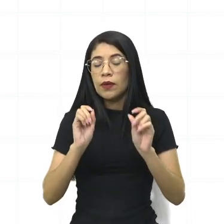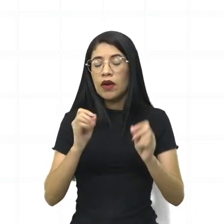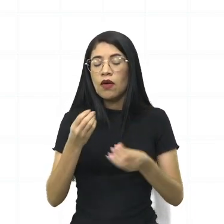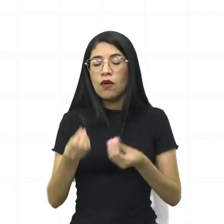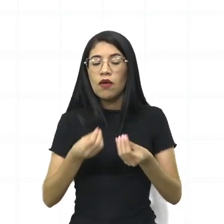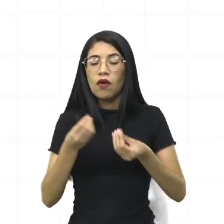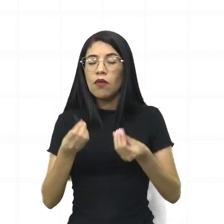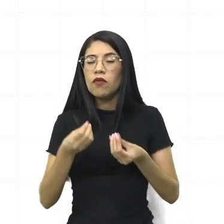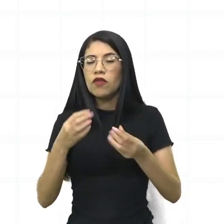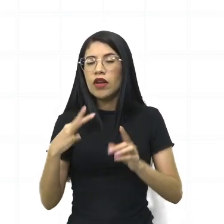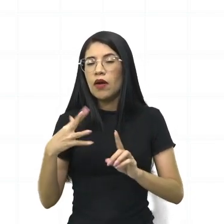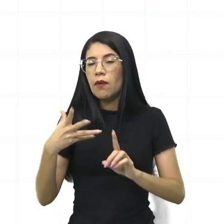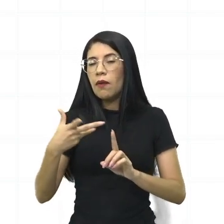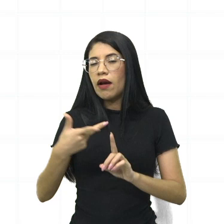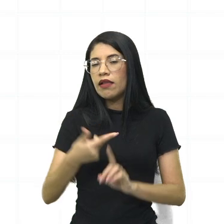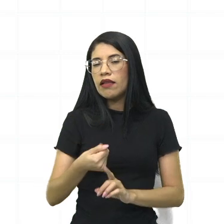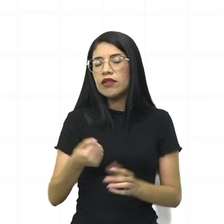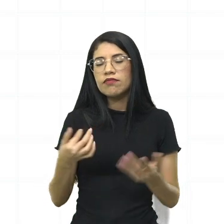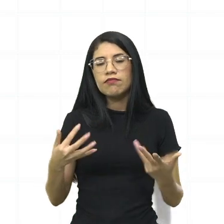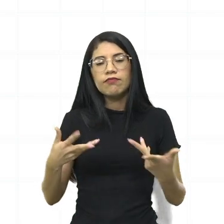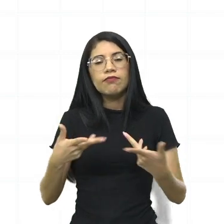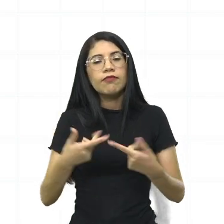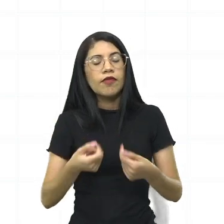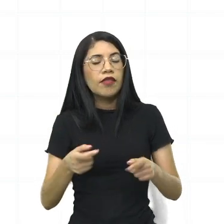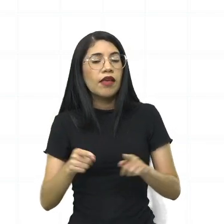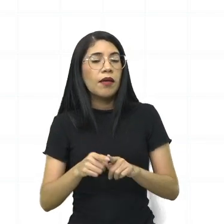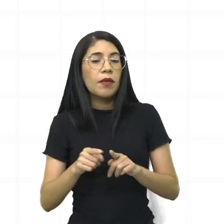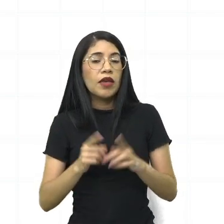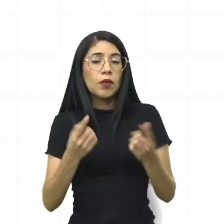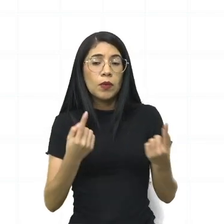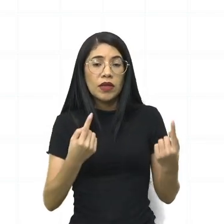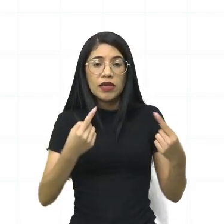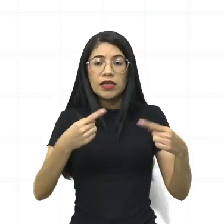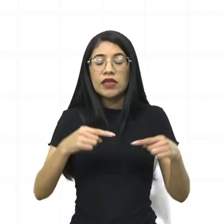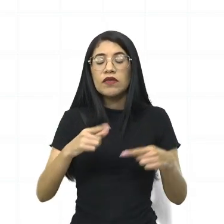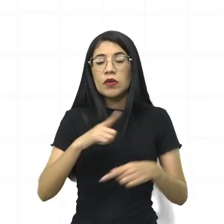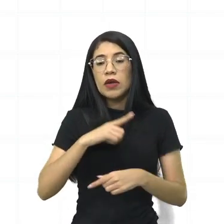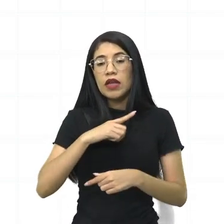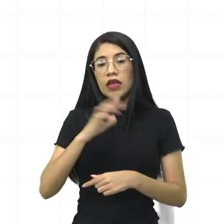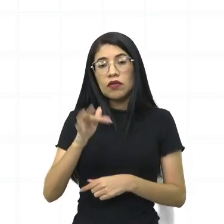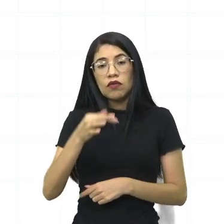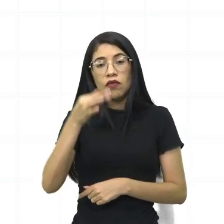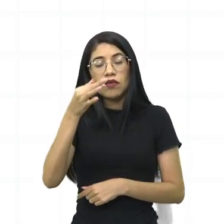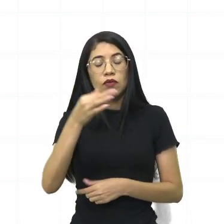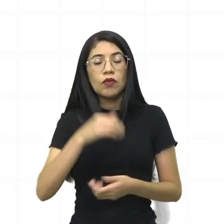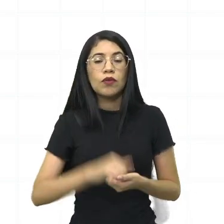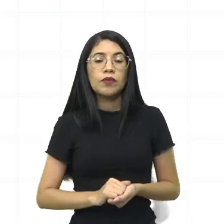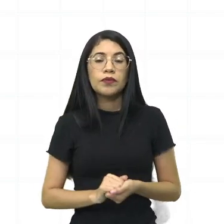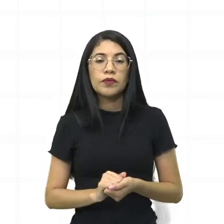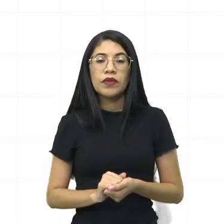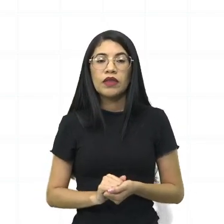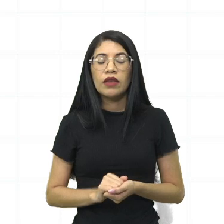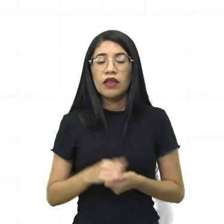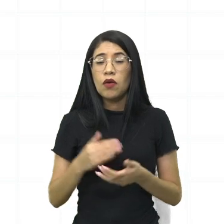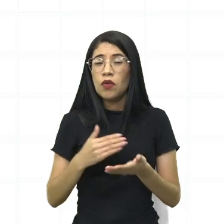com qualidades inegáveis, mas que tem um grande desafio pela frente. Quando a novela estreou,